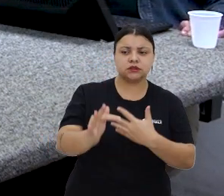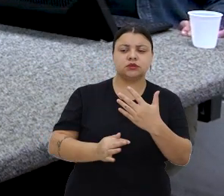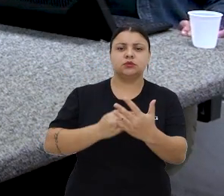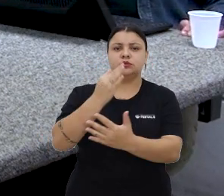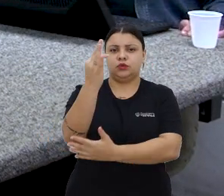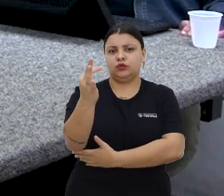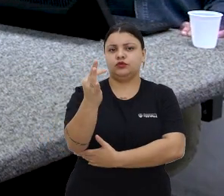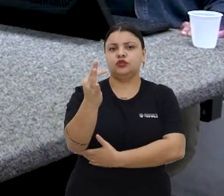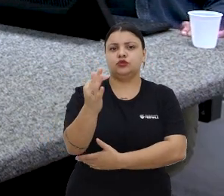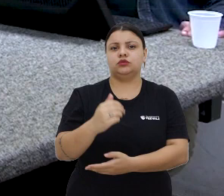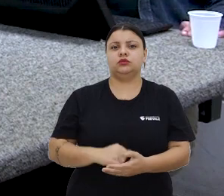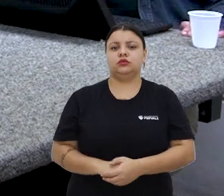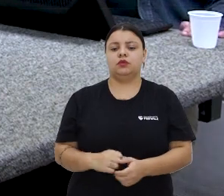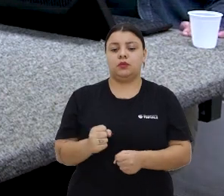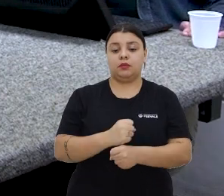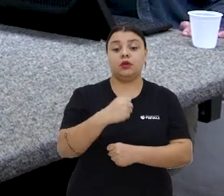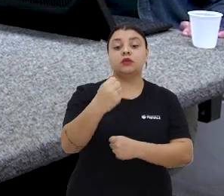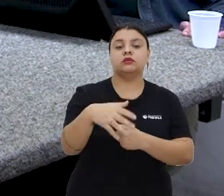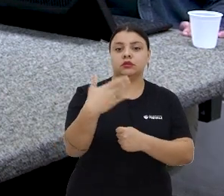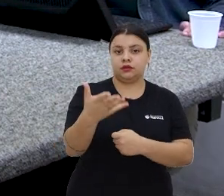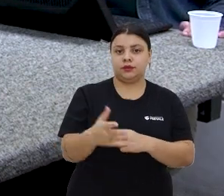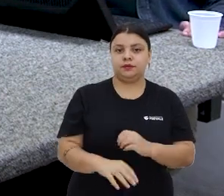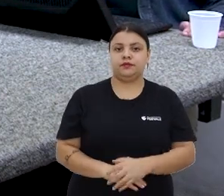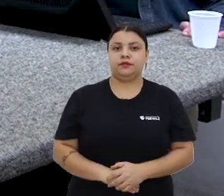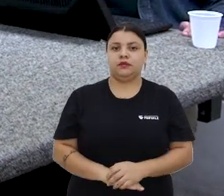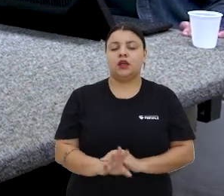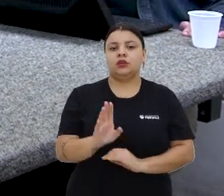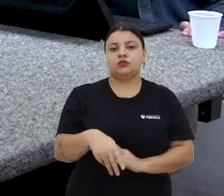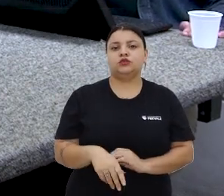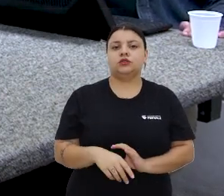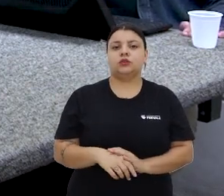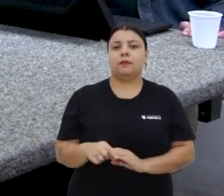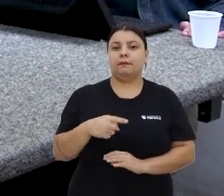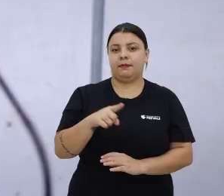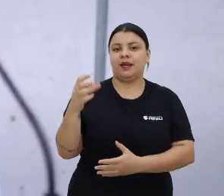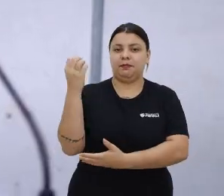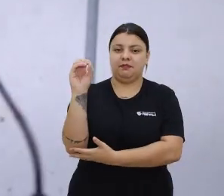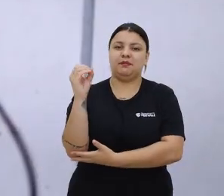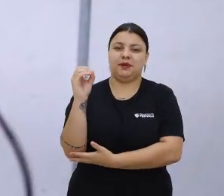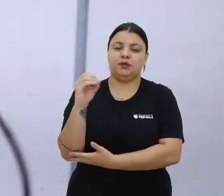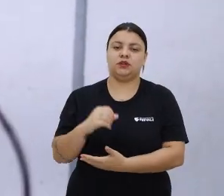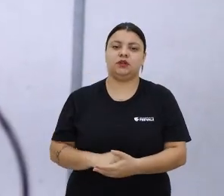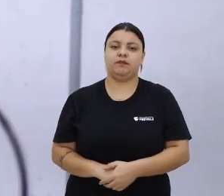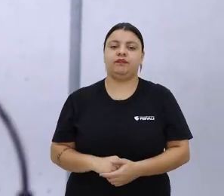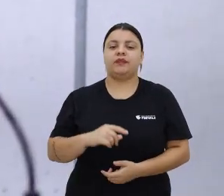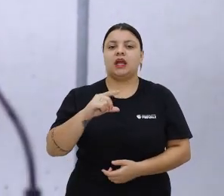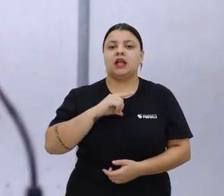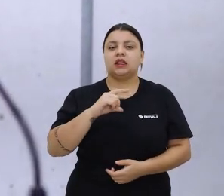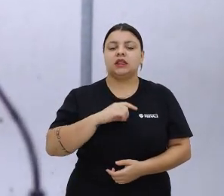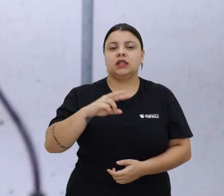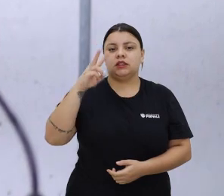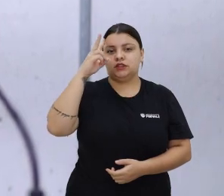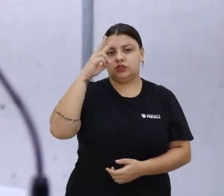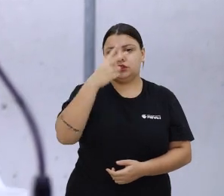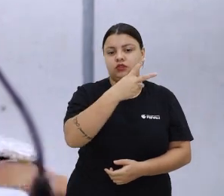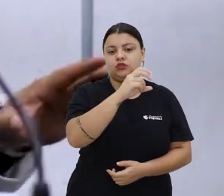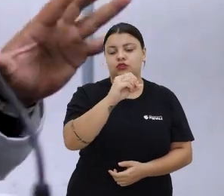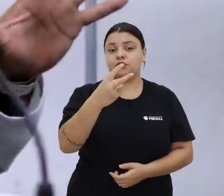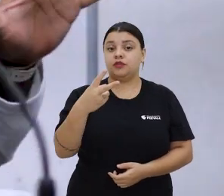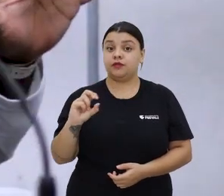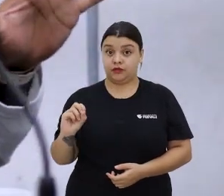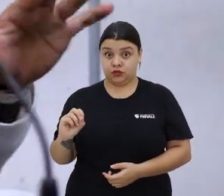vereador do ano que vem, né? Então já estou numa pré-campanha, né, para concorrer em Porto Alegre. Porto Alegre teve um fato histórico em 2020, que foi